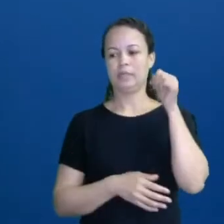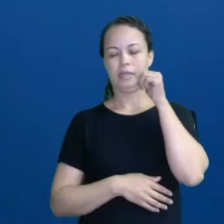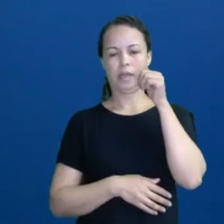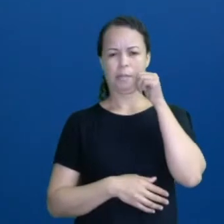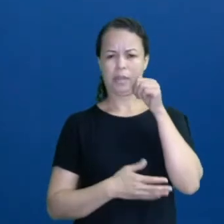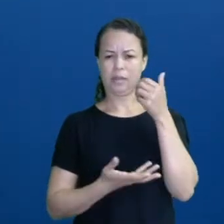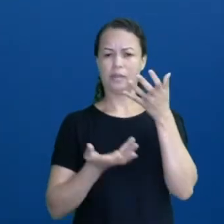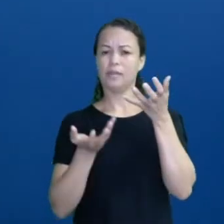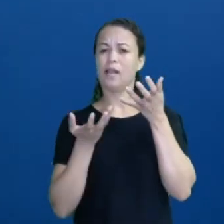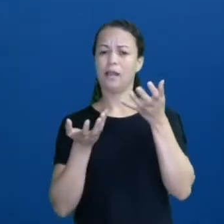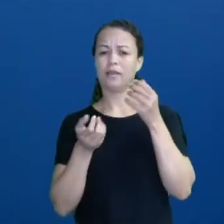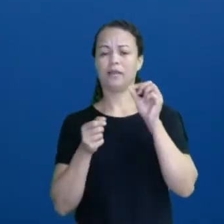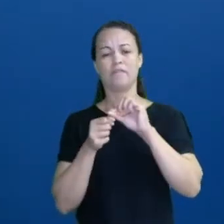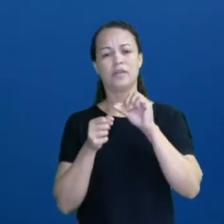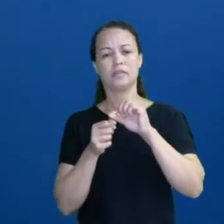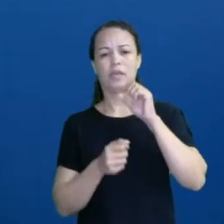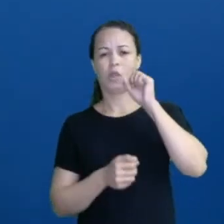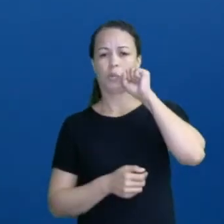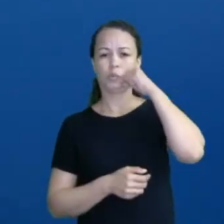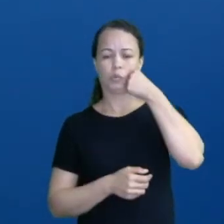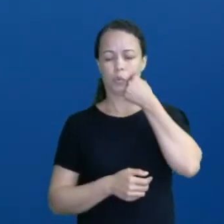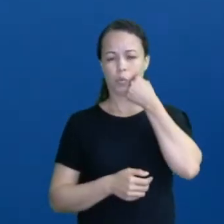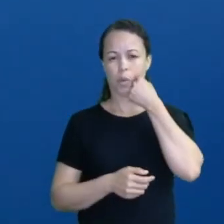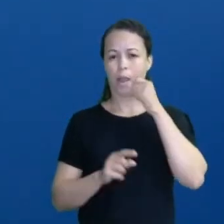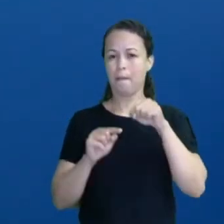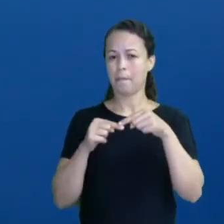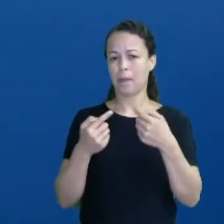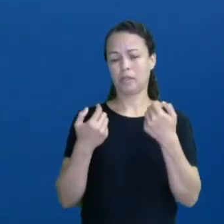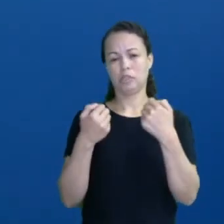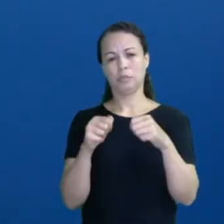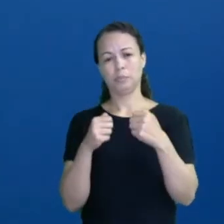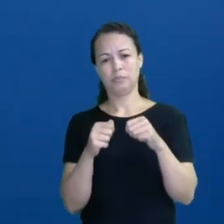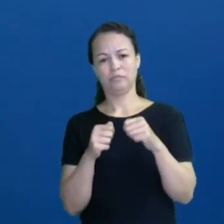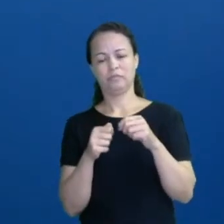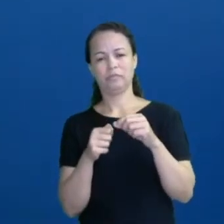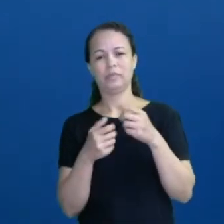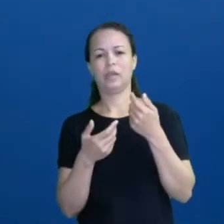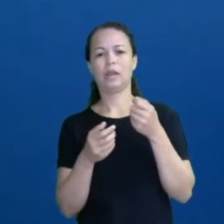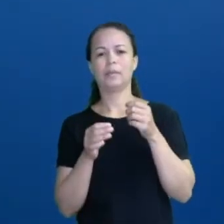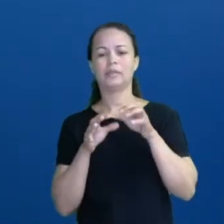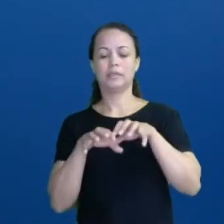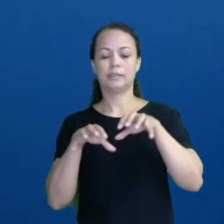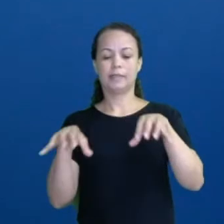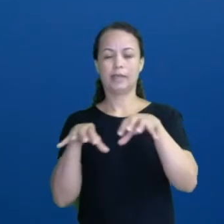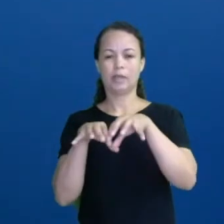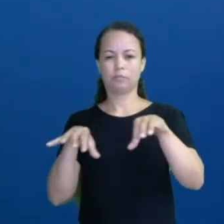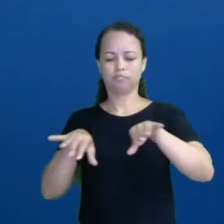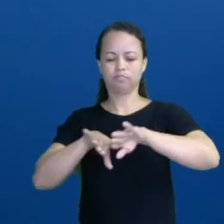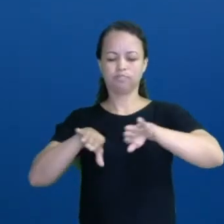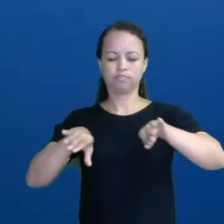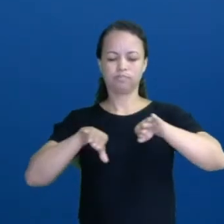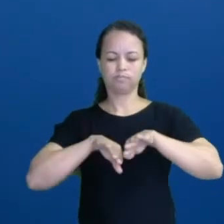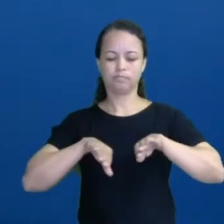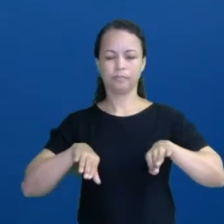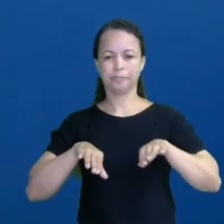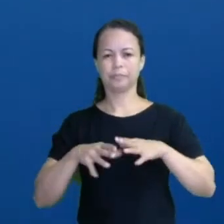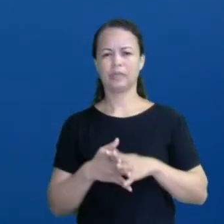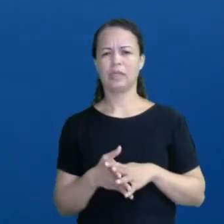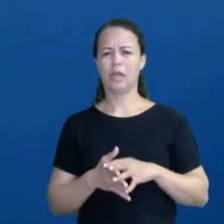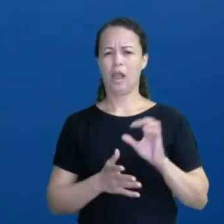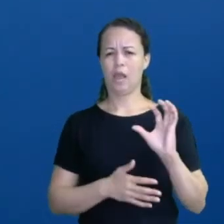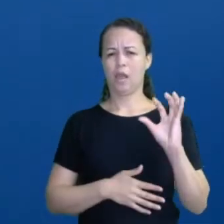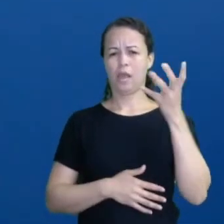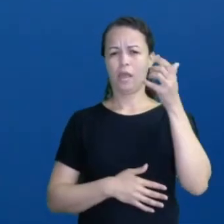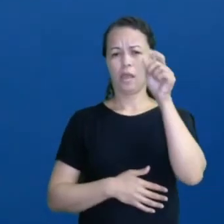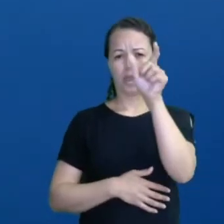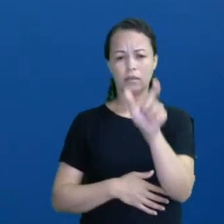mocinha, ela queira fazer o suco. Mas para fazer o suco, ela precisa separar estes produtos. E ela